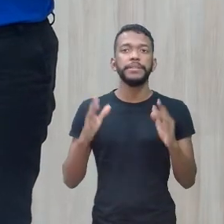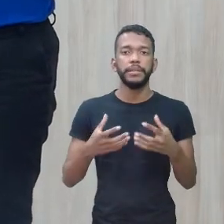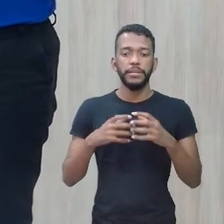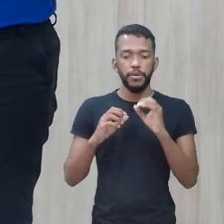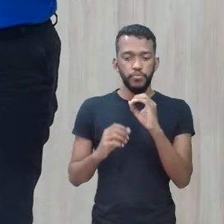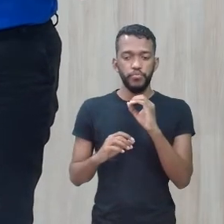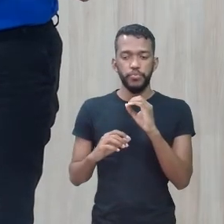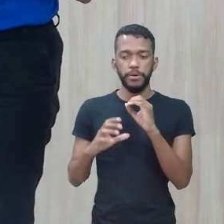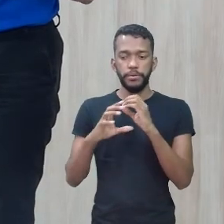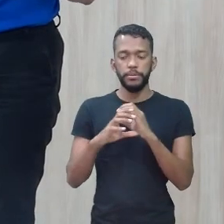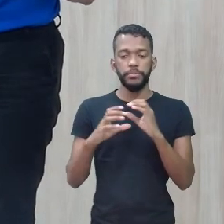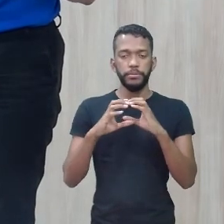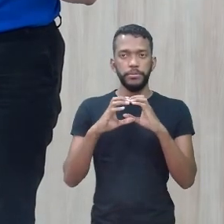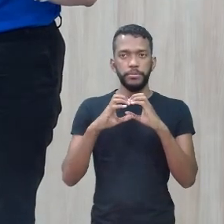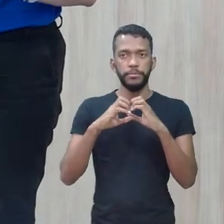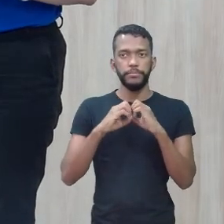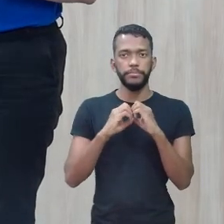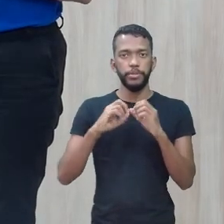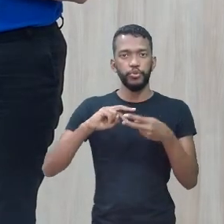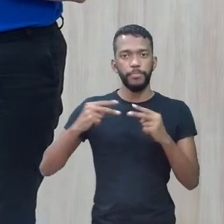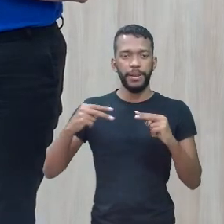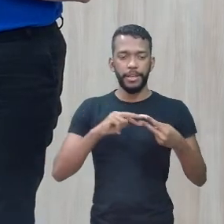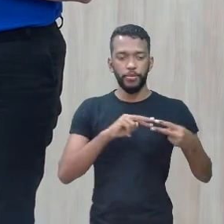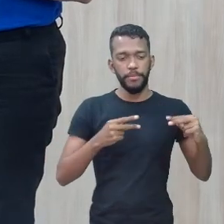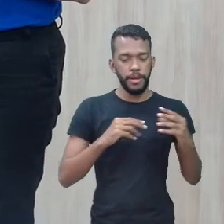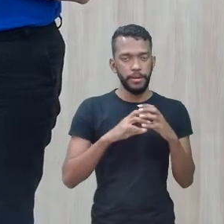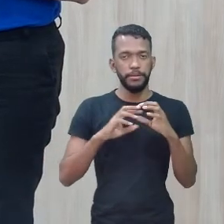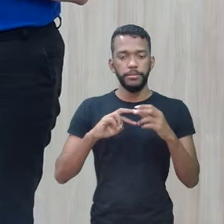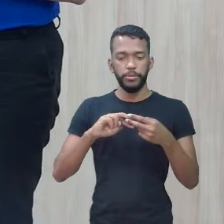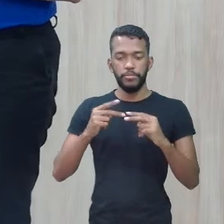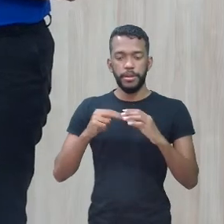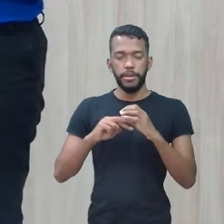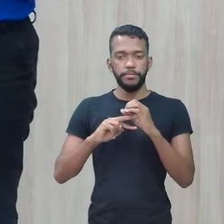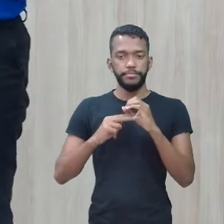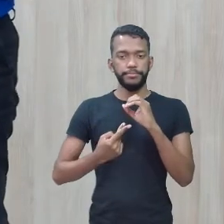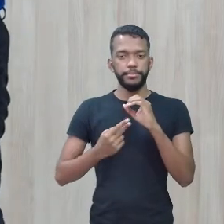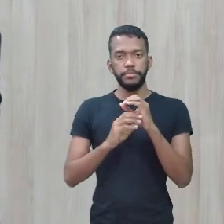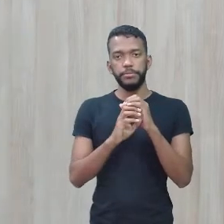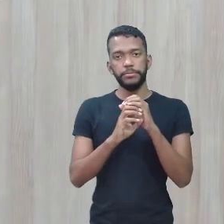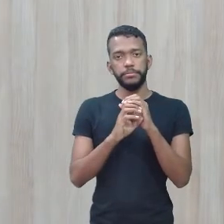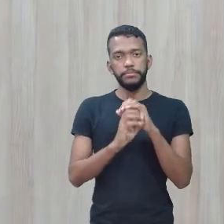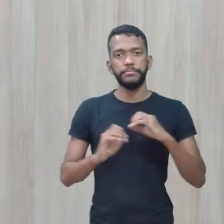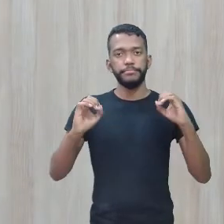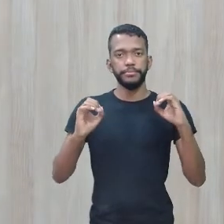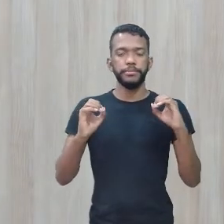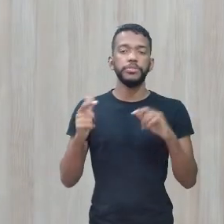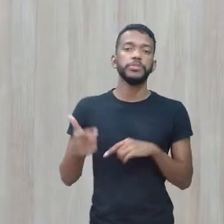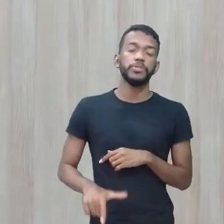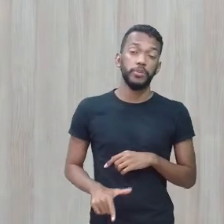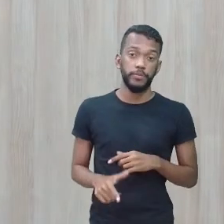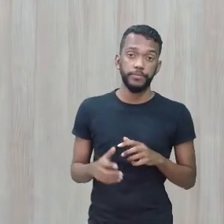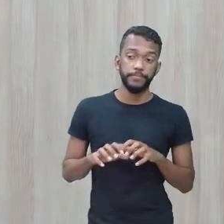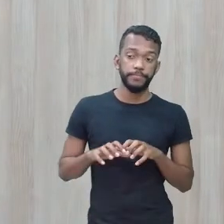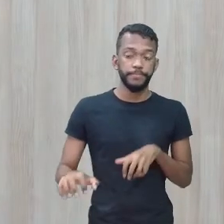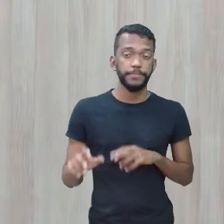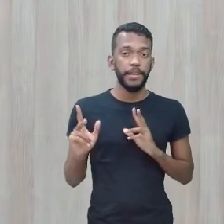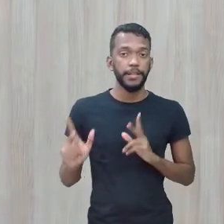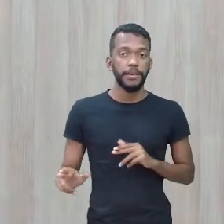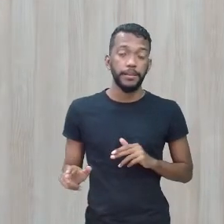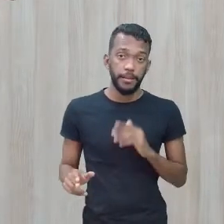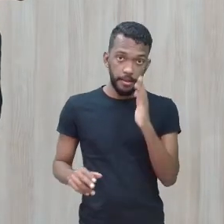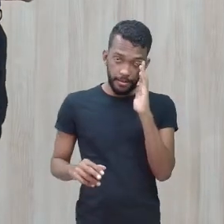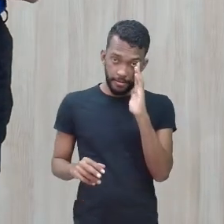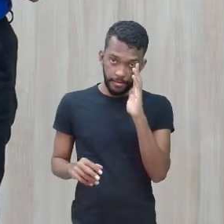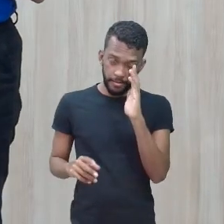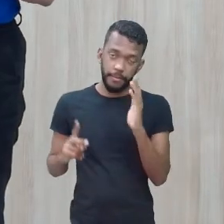2 células idênticas. Então, ele origina outro ser com a carga genética idêntica à dele. Acontece